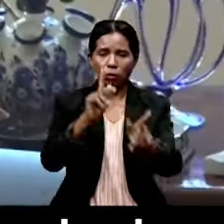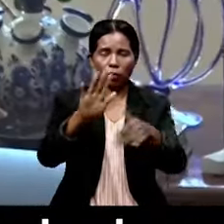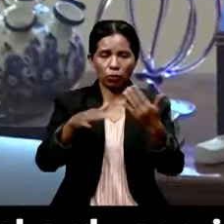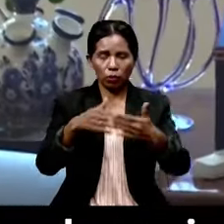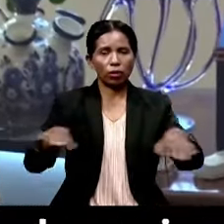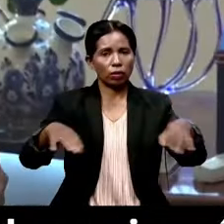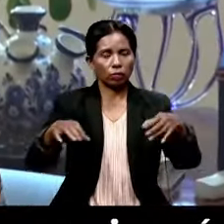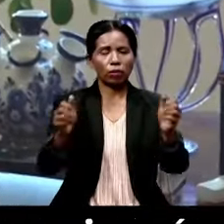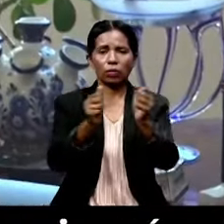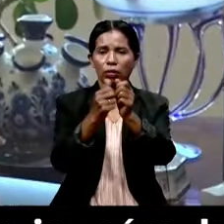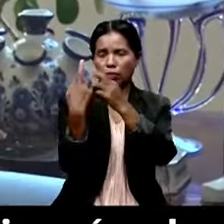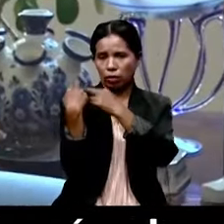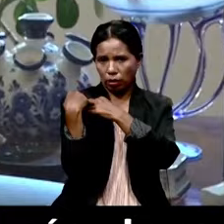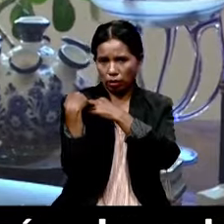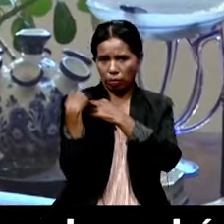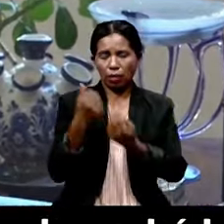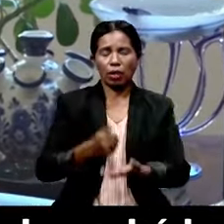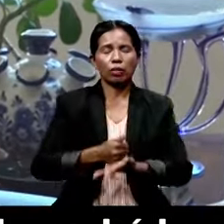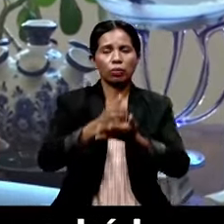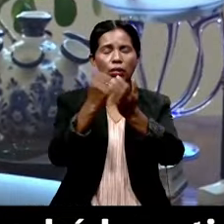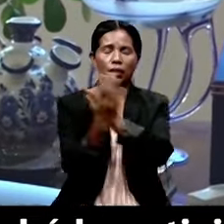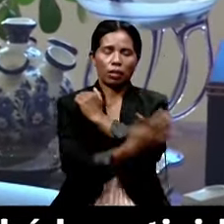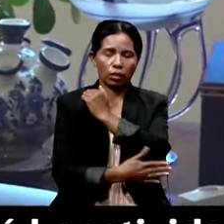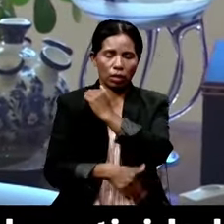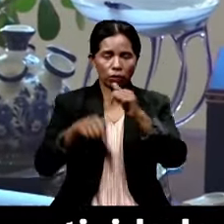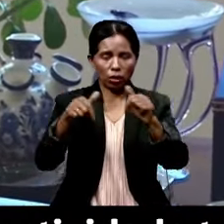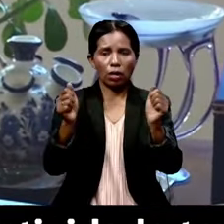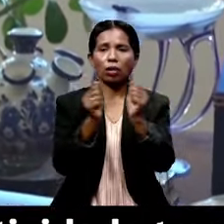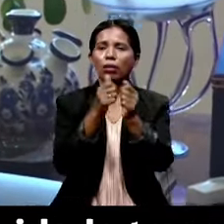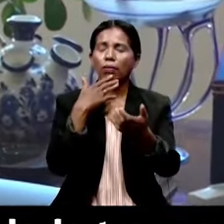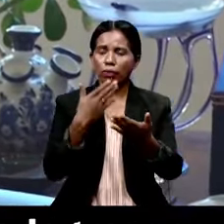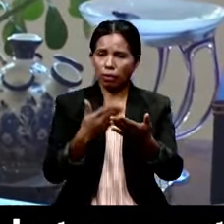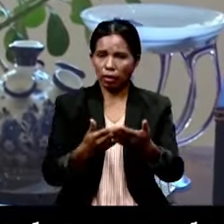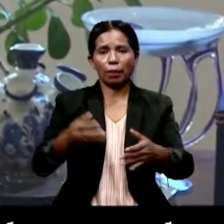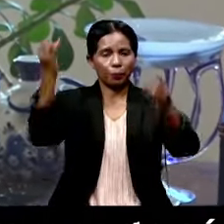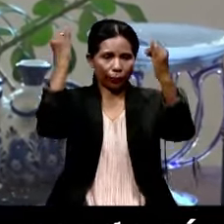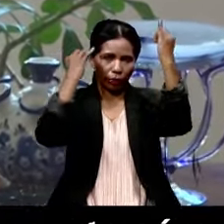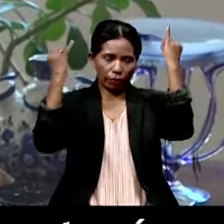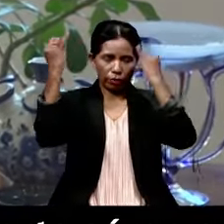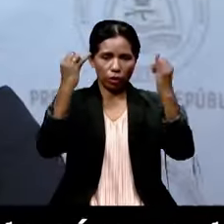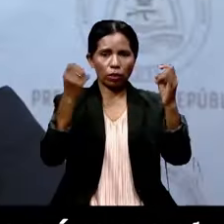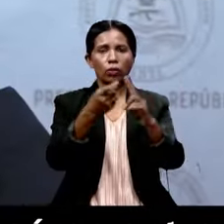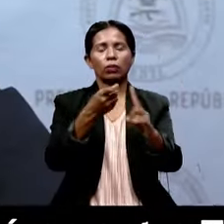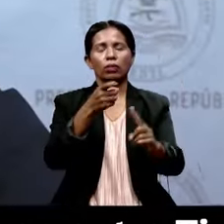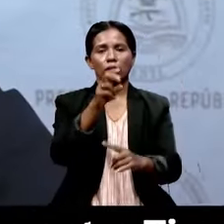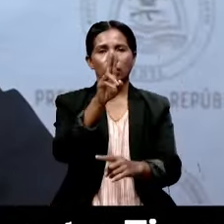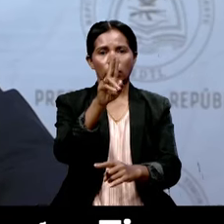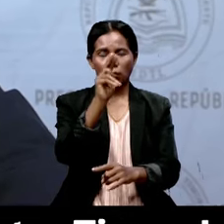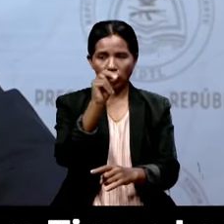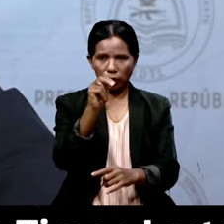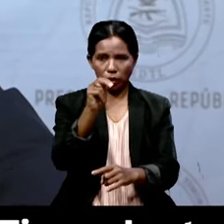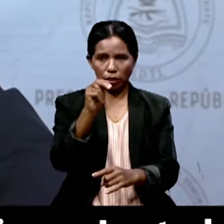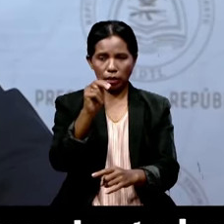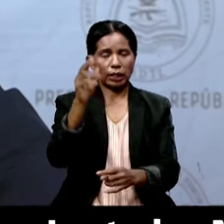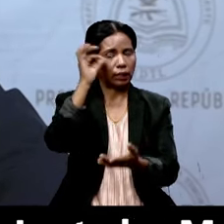ou responsabilidade no Nebele Servirai, né, Rodia. Informação, Rússia e UN. A